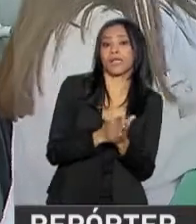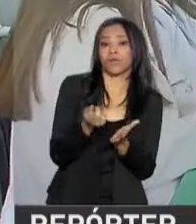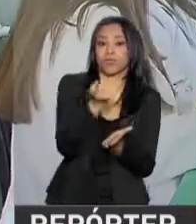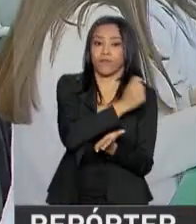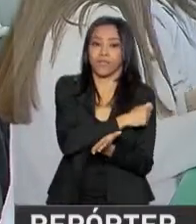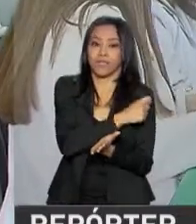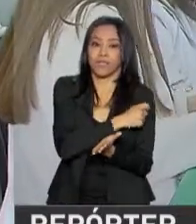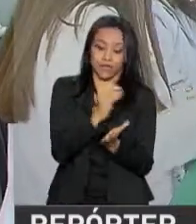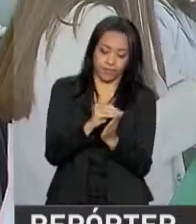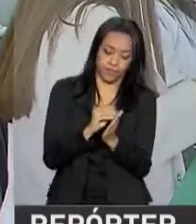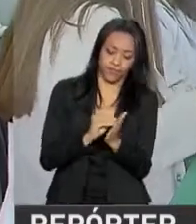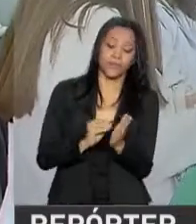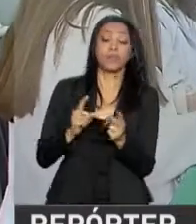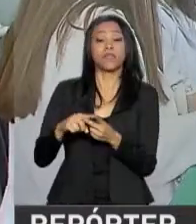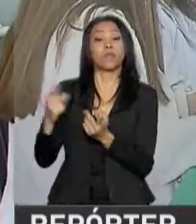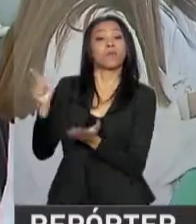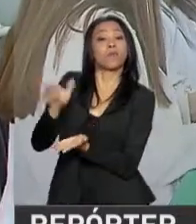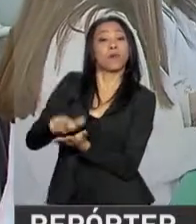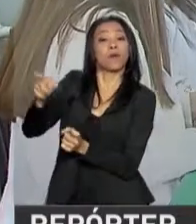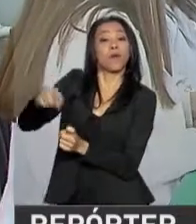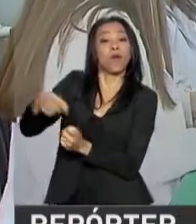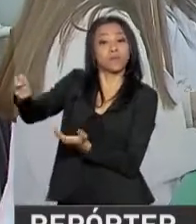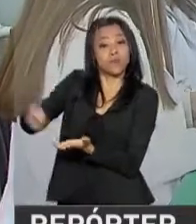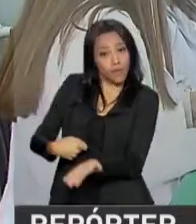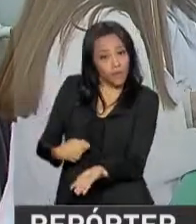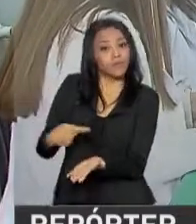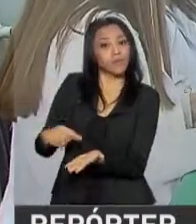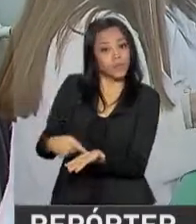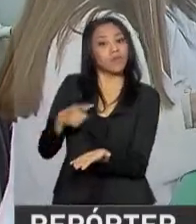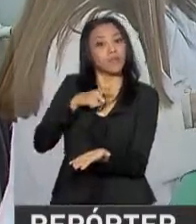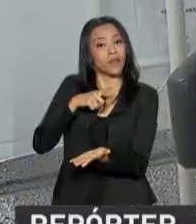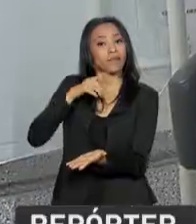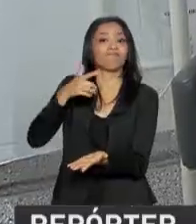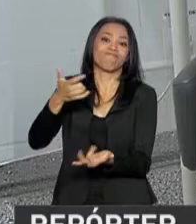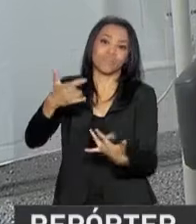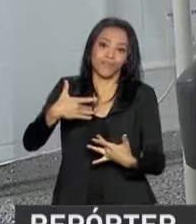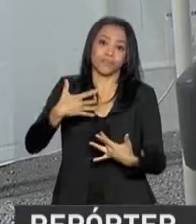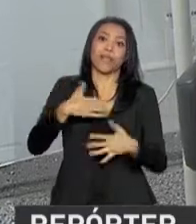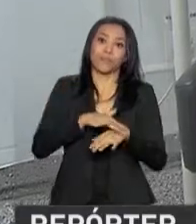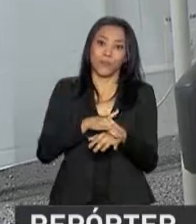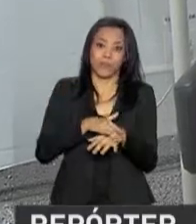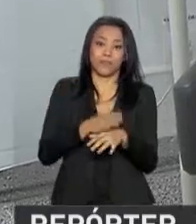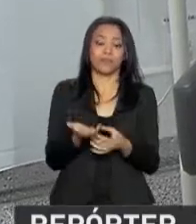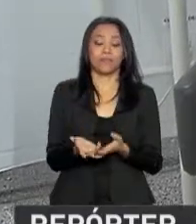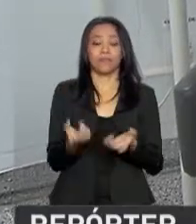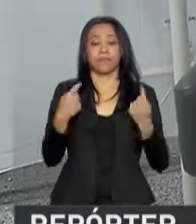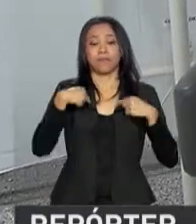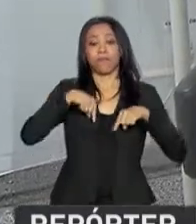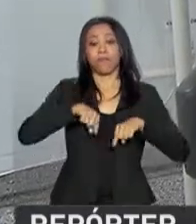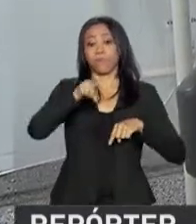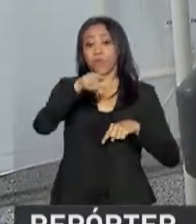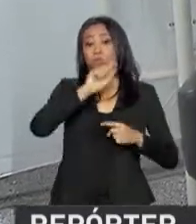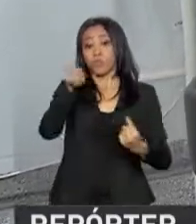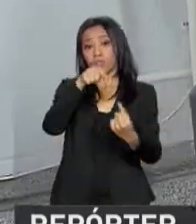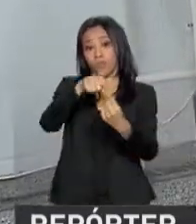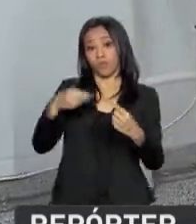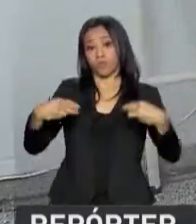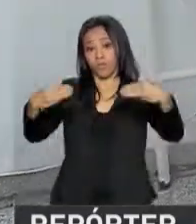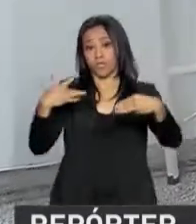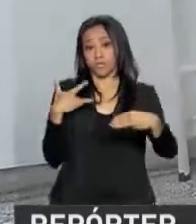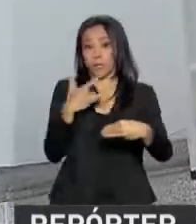uma receita assinada pelo médico que comprove a existência da doença a meta do ministério da saúde é vacinar